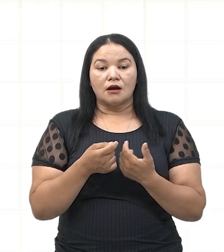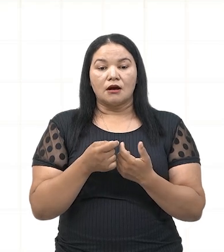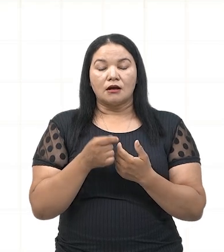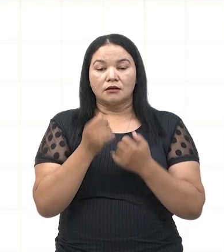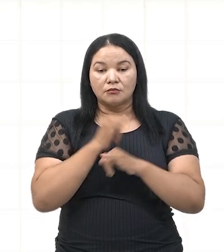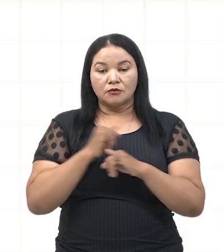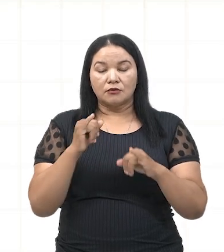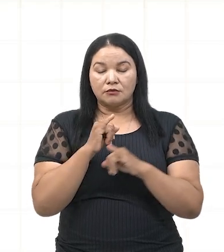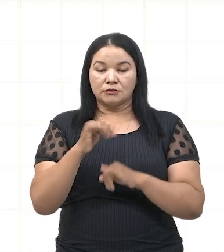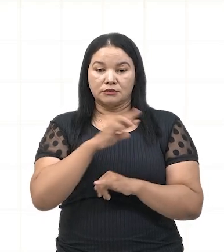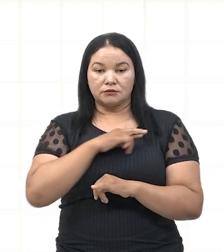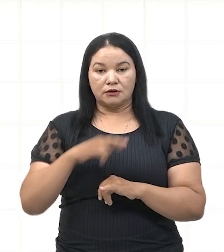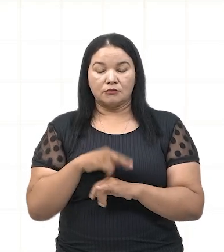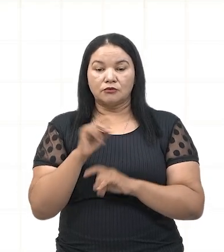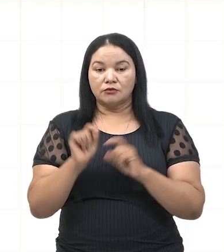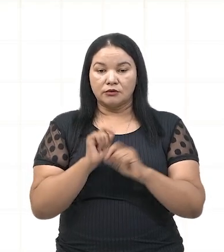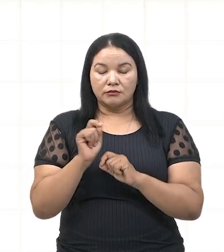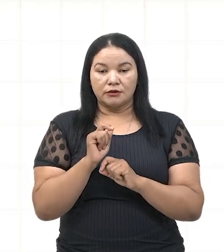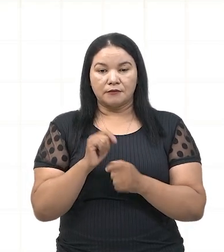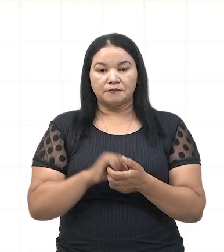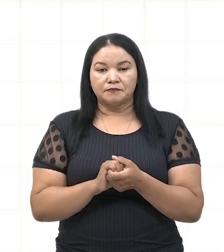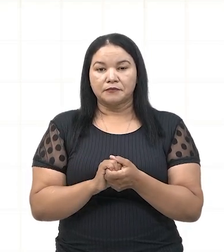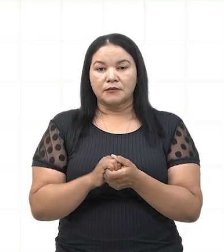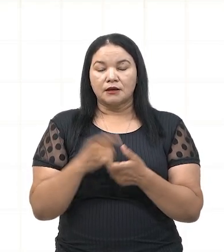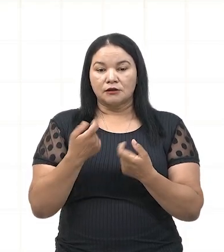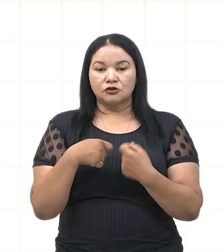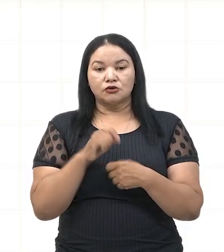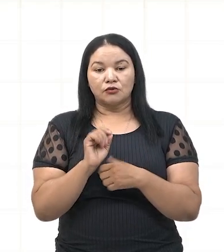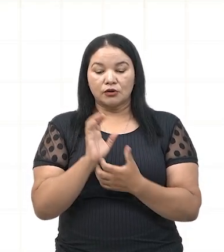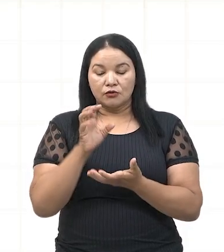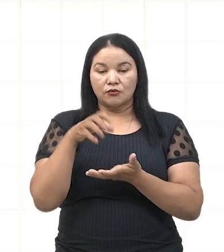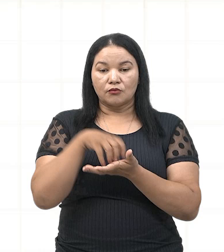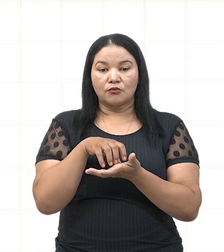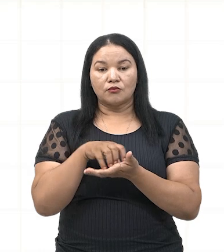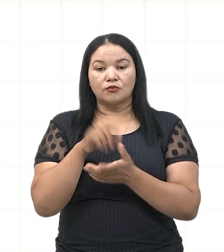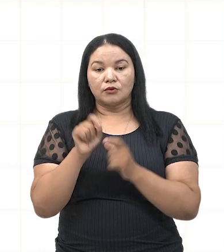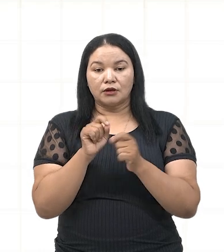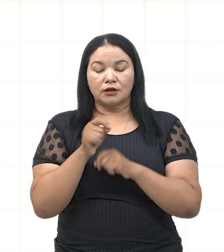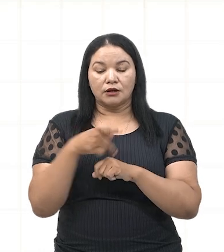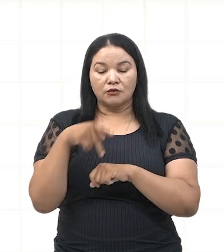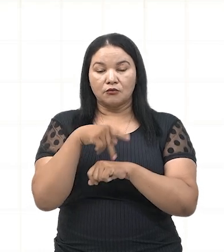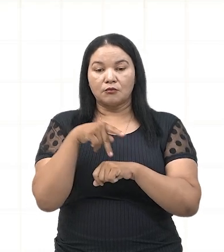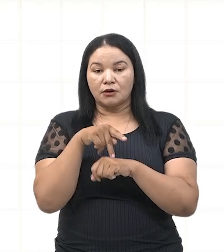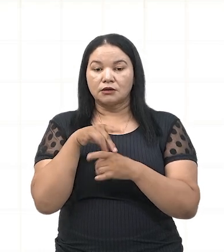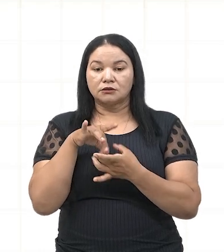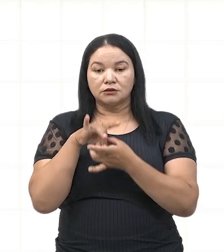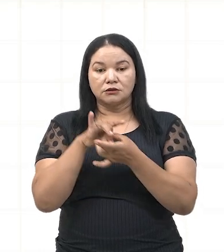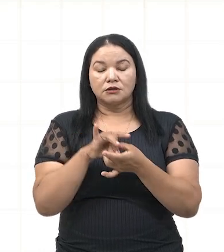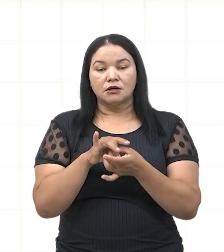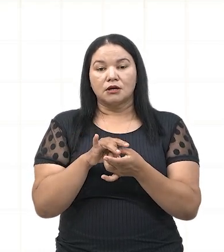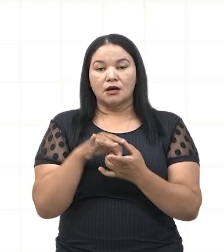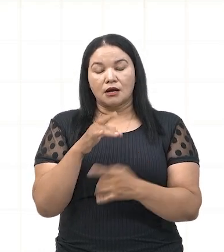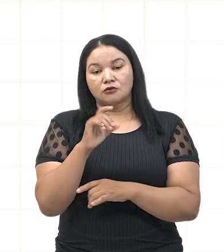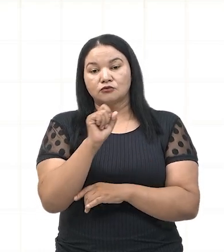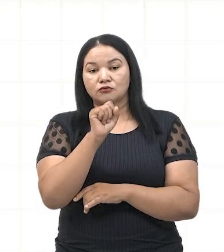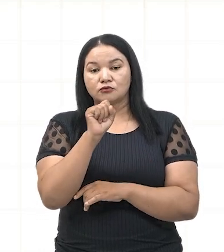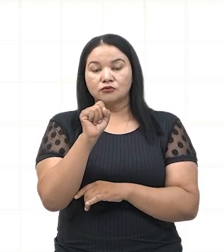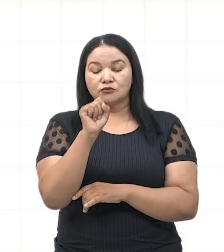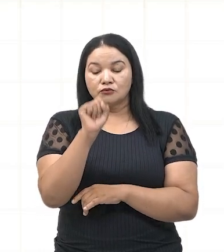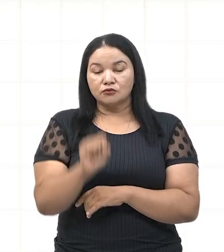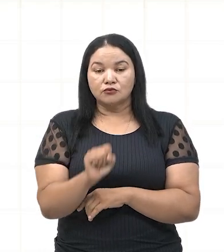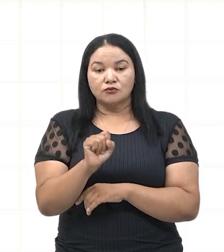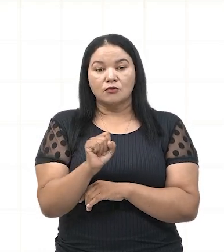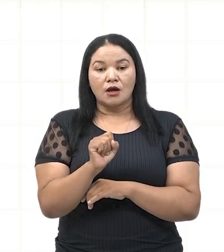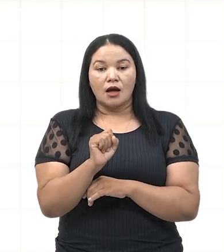era justamente se manter a unidade territorial. E quando o Sul começa a se rebelar,